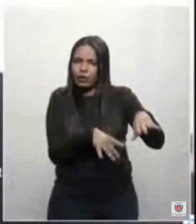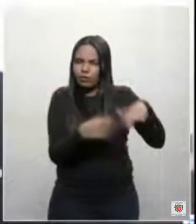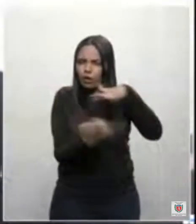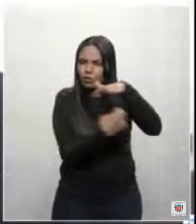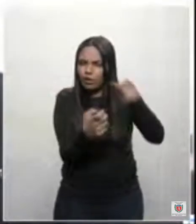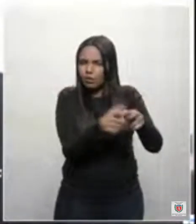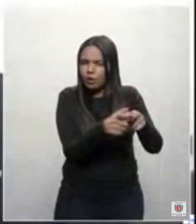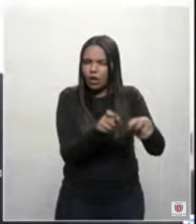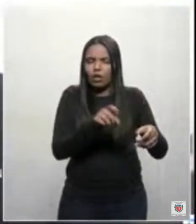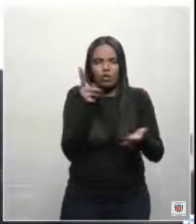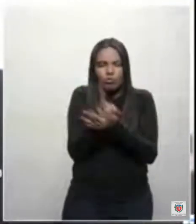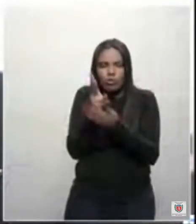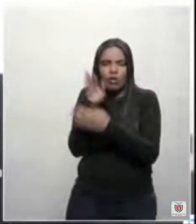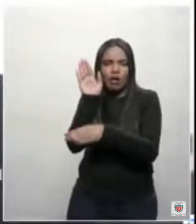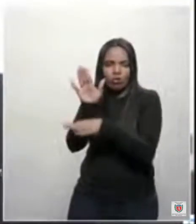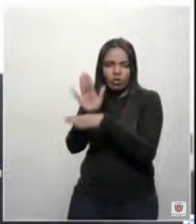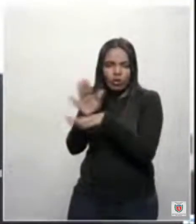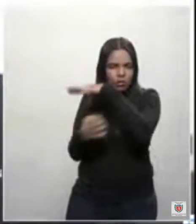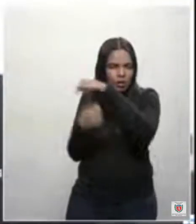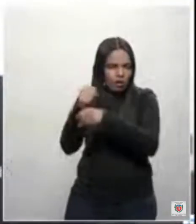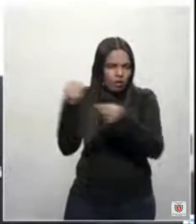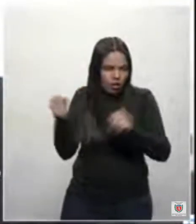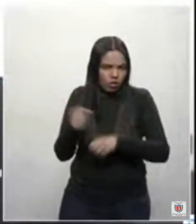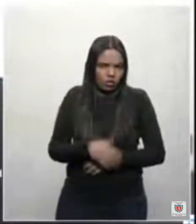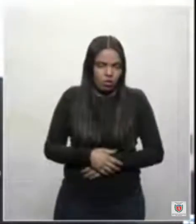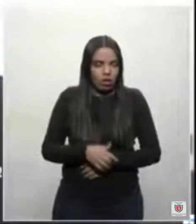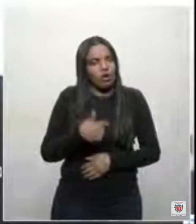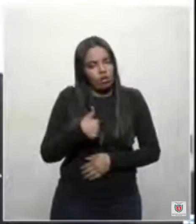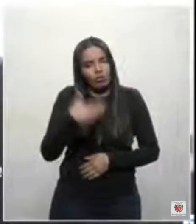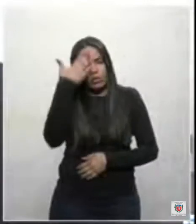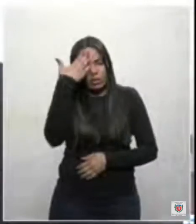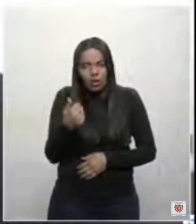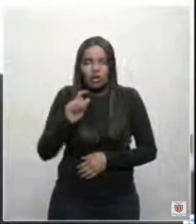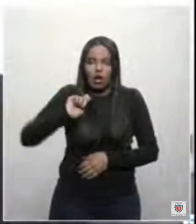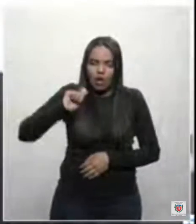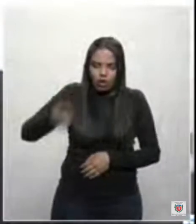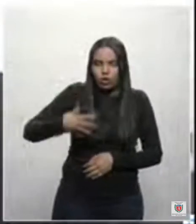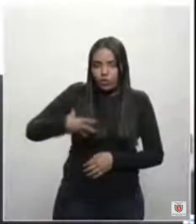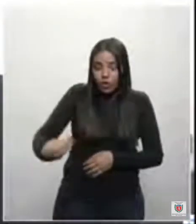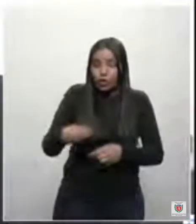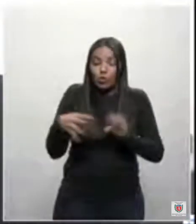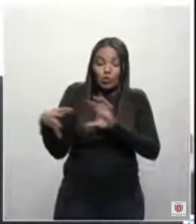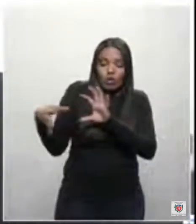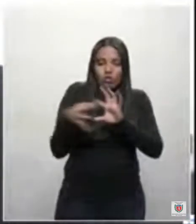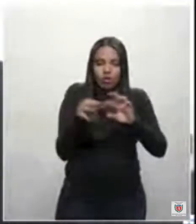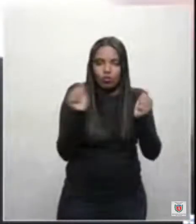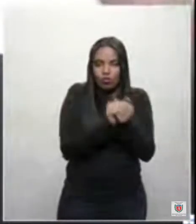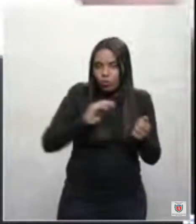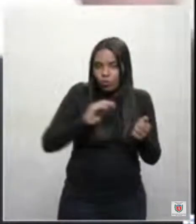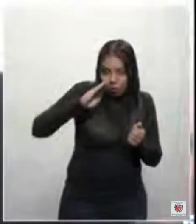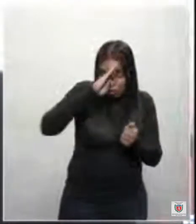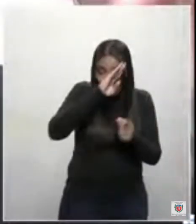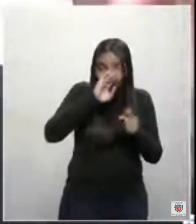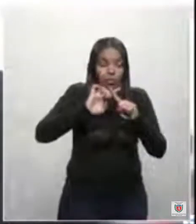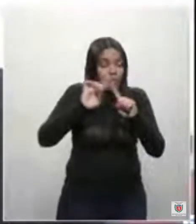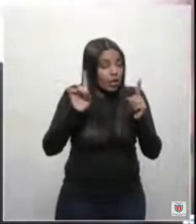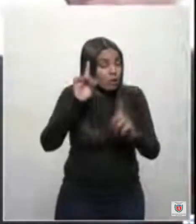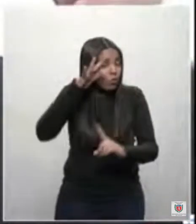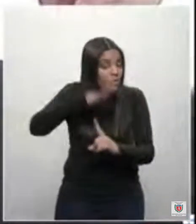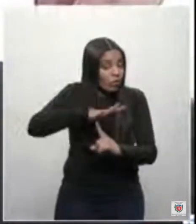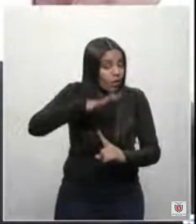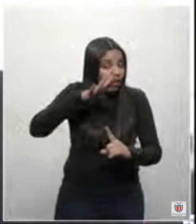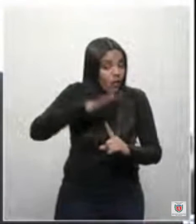cair nessa seara. Eu sei que ele é aliado político do presidente Bolsonaro e espero que ele não vá no mesmo caminho. O Paraná